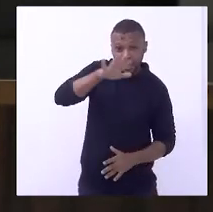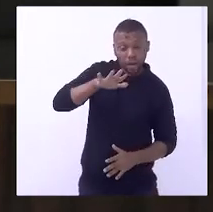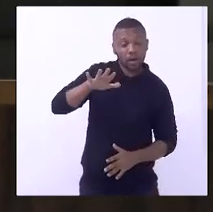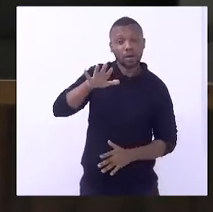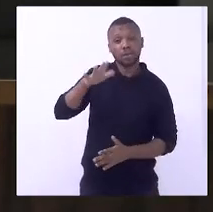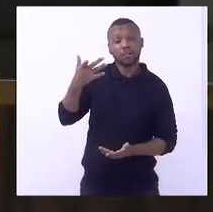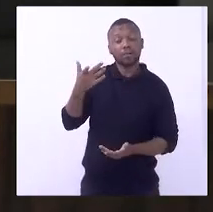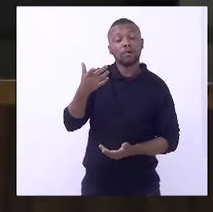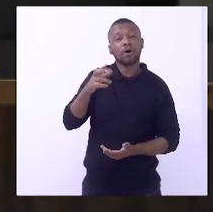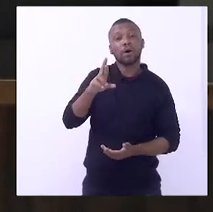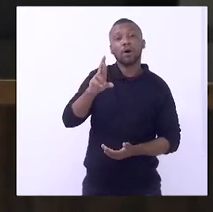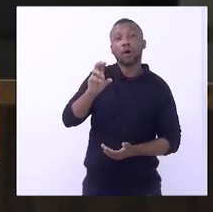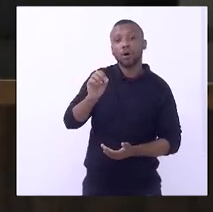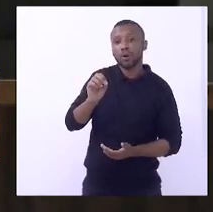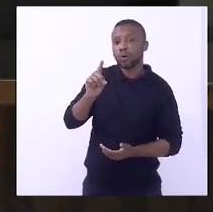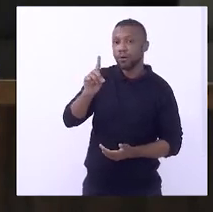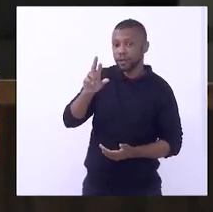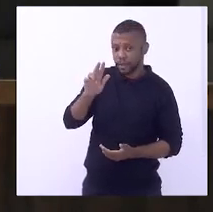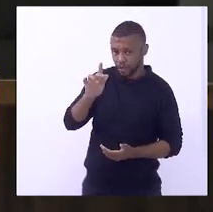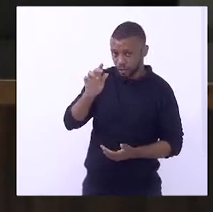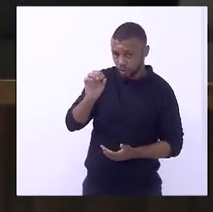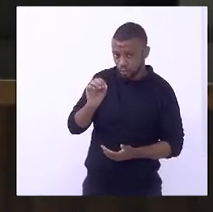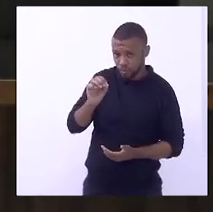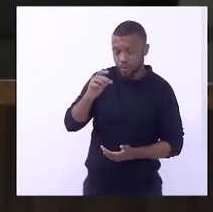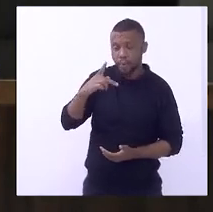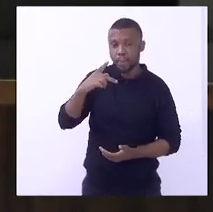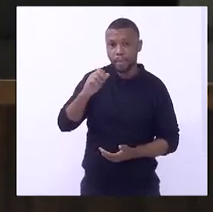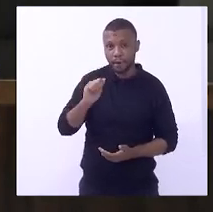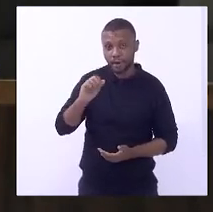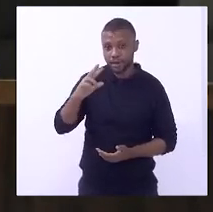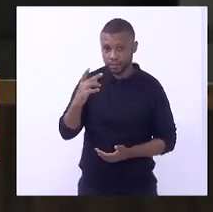do procurador-geral do Estado,